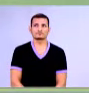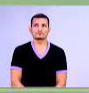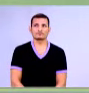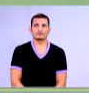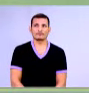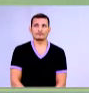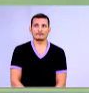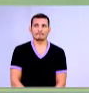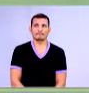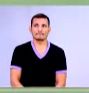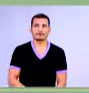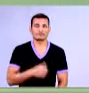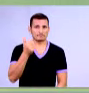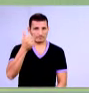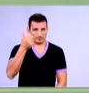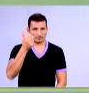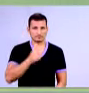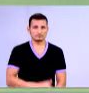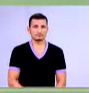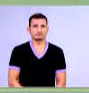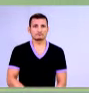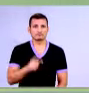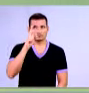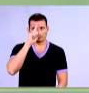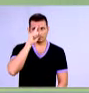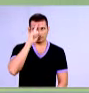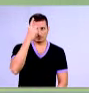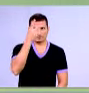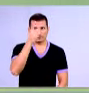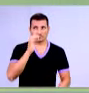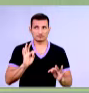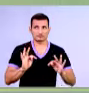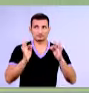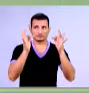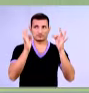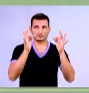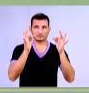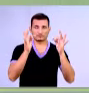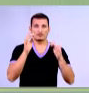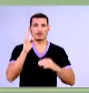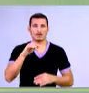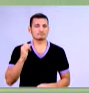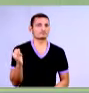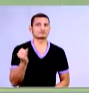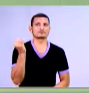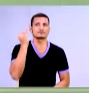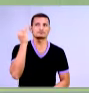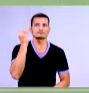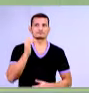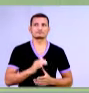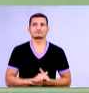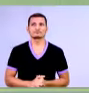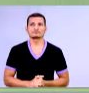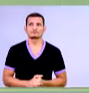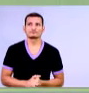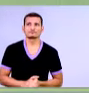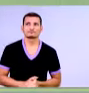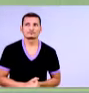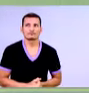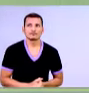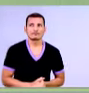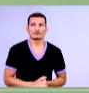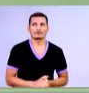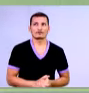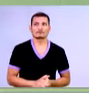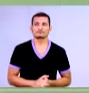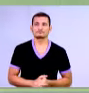Bom, em primeiro lugar, criatividade e tecnologia são indispensáveis. Então